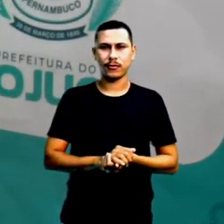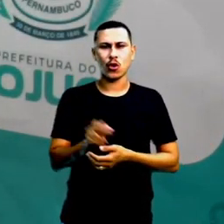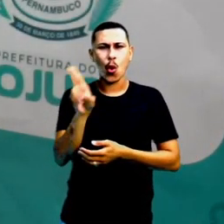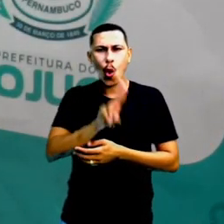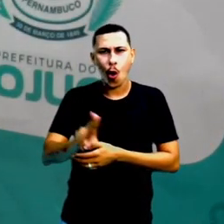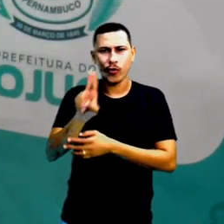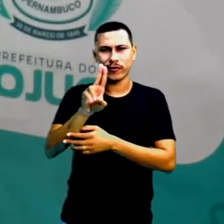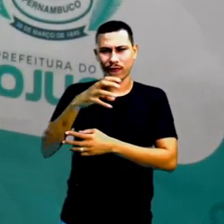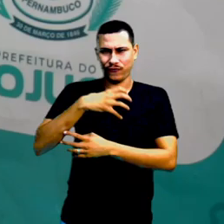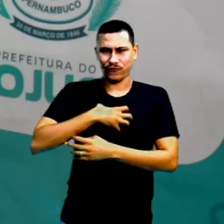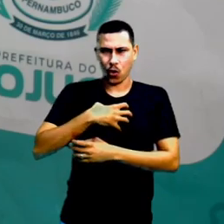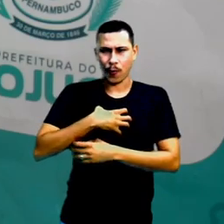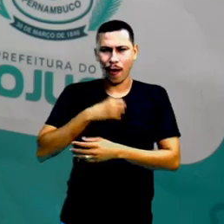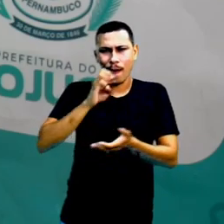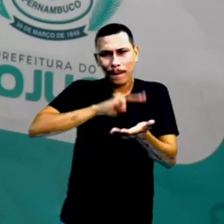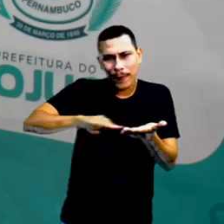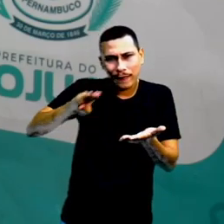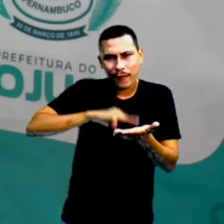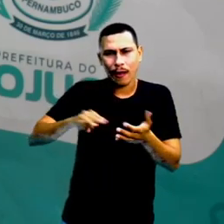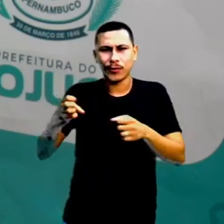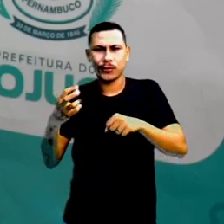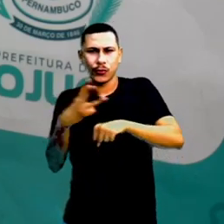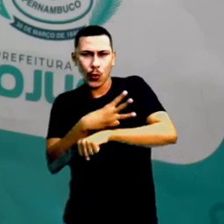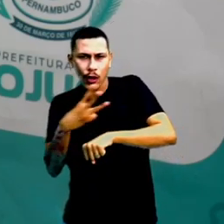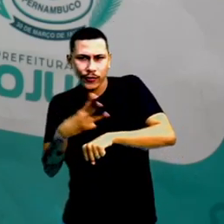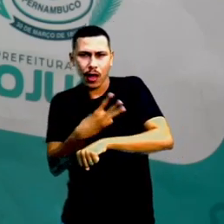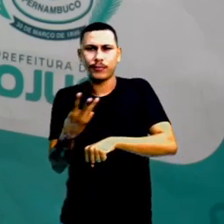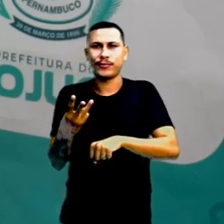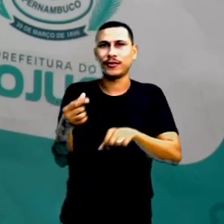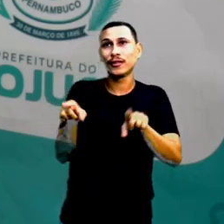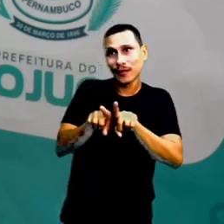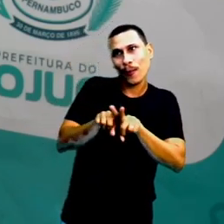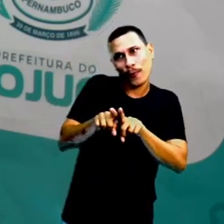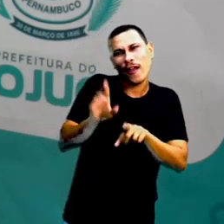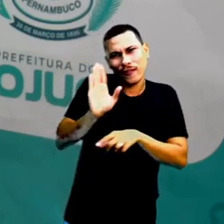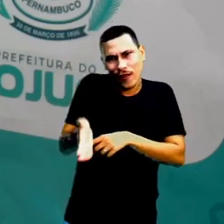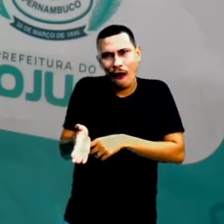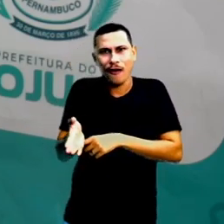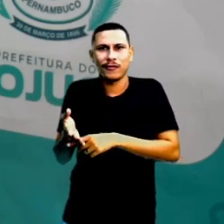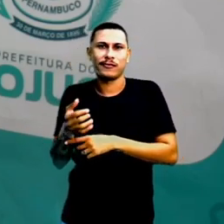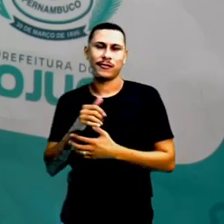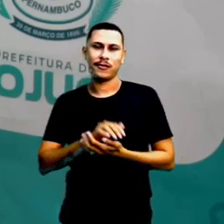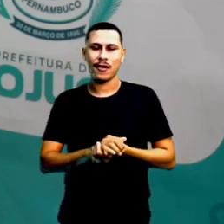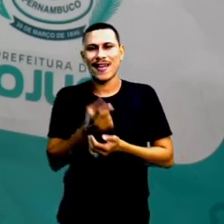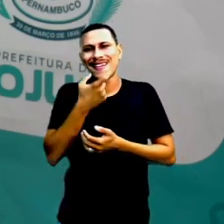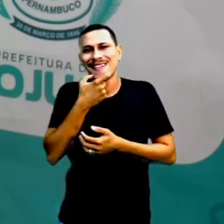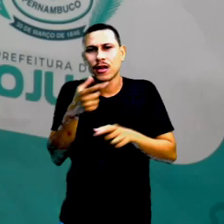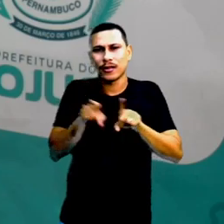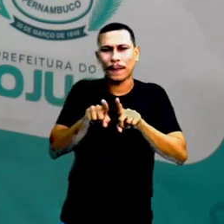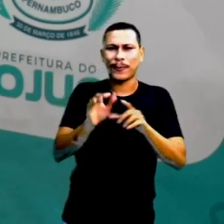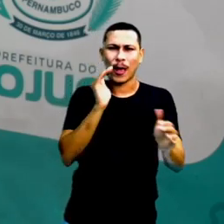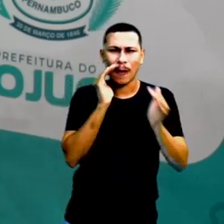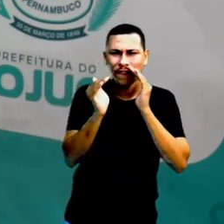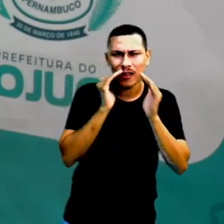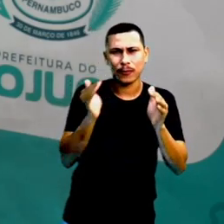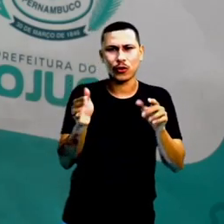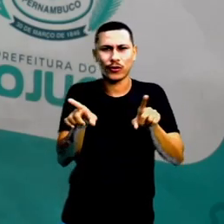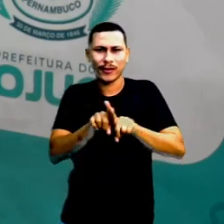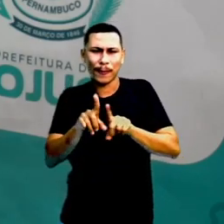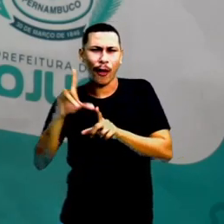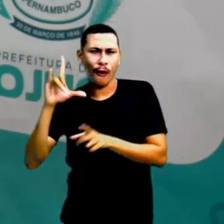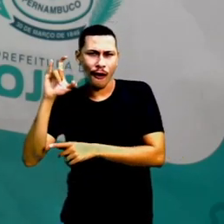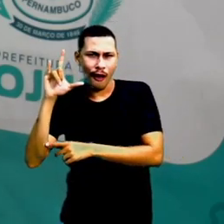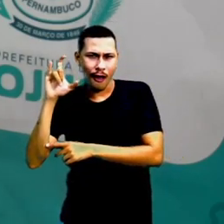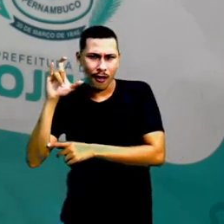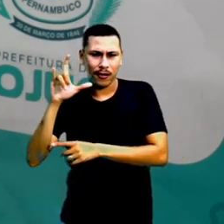tipo de mensagem? WhatsApp, veja que o nome também já é WhatsApp. Nós temos o Facebook, nós temos o